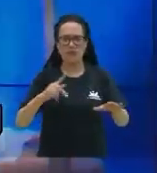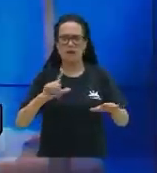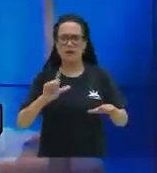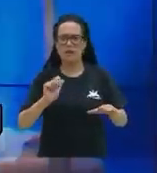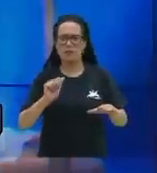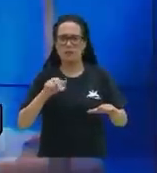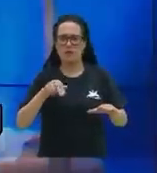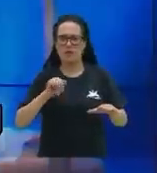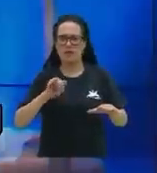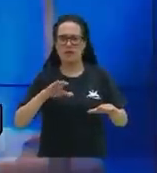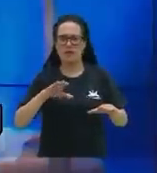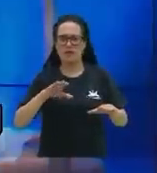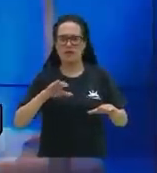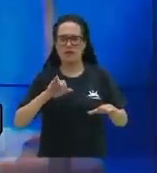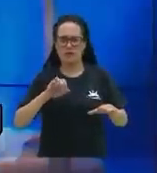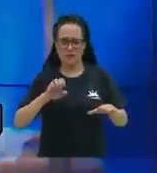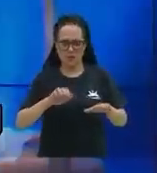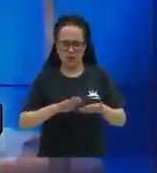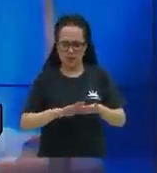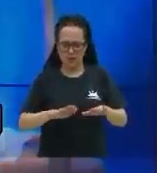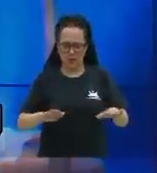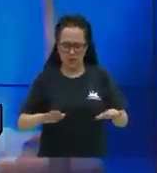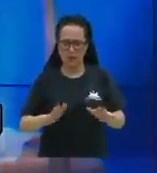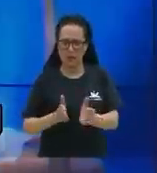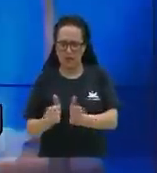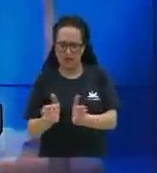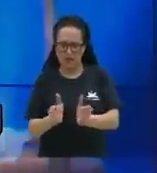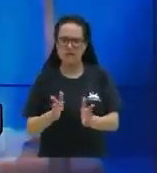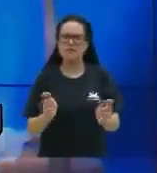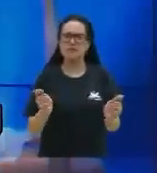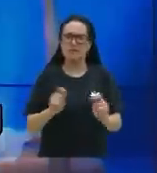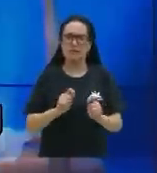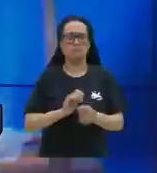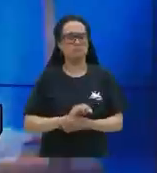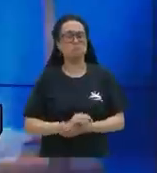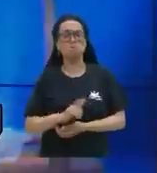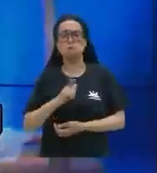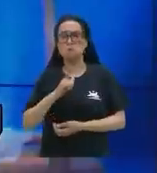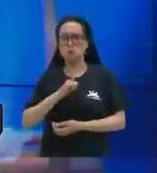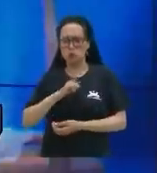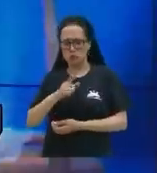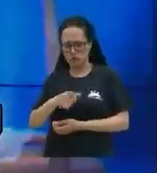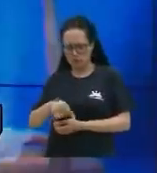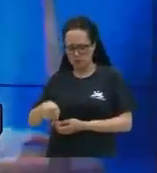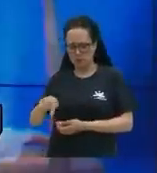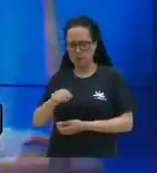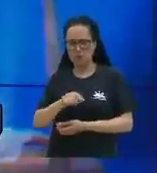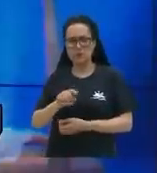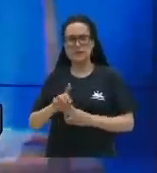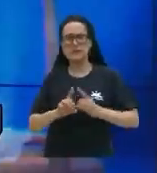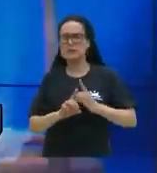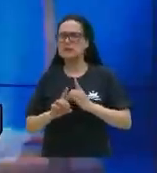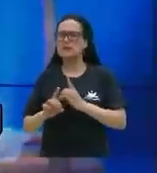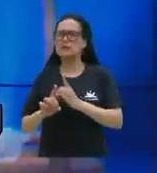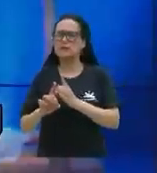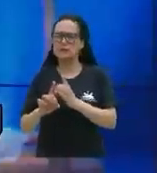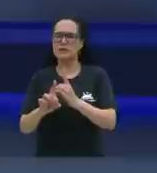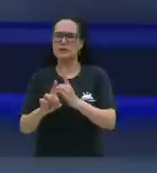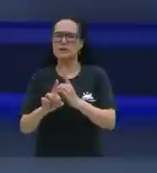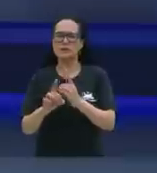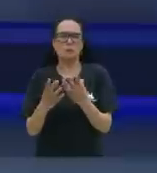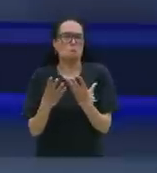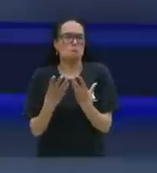lugar acessível. Ali se achava um grande número de seus discípulos e uma